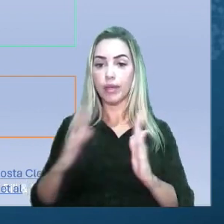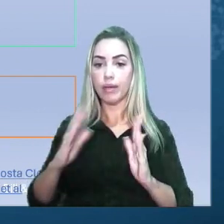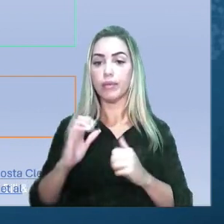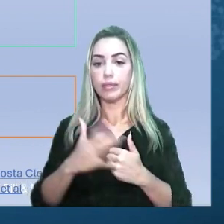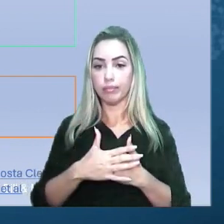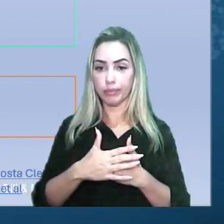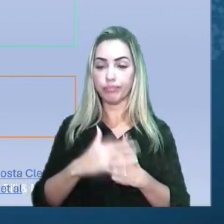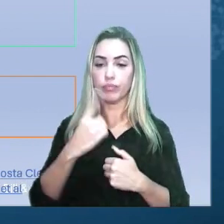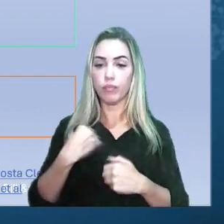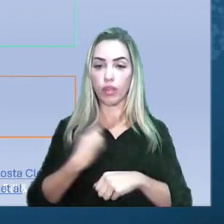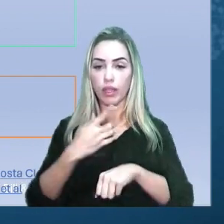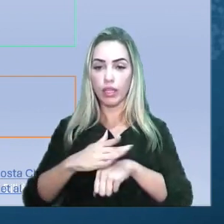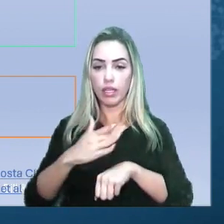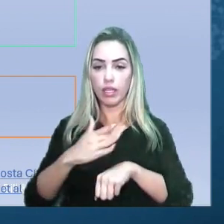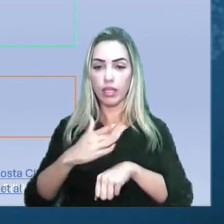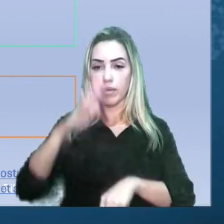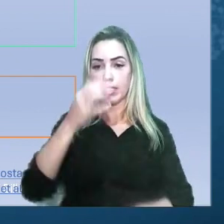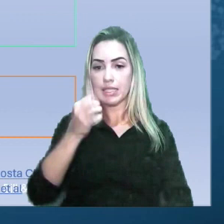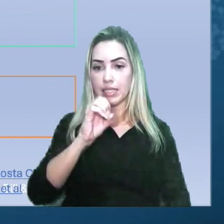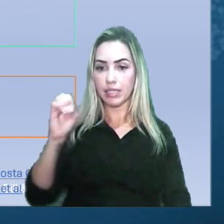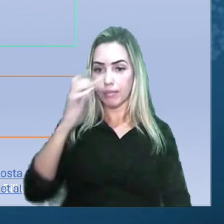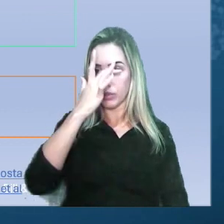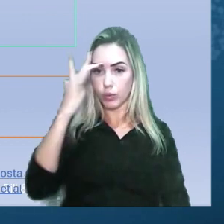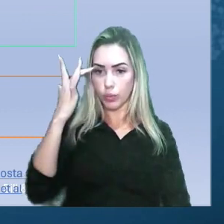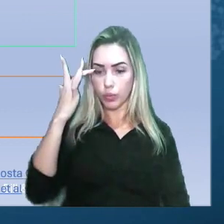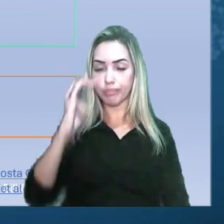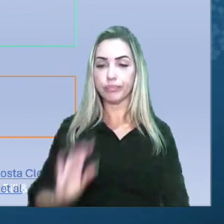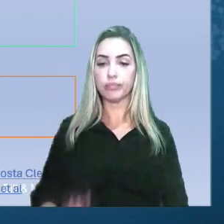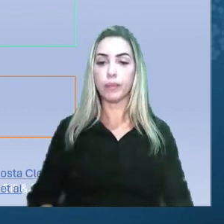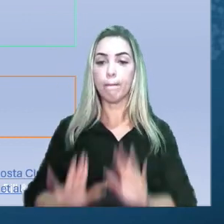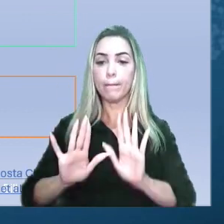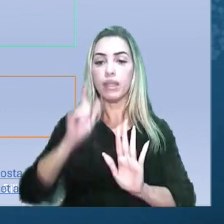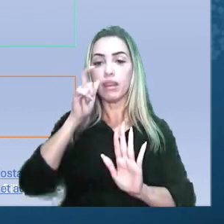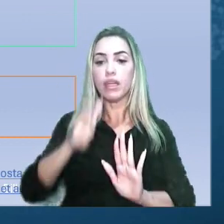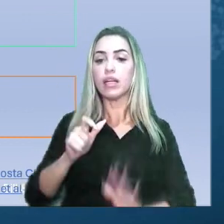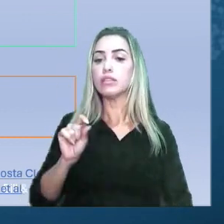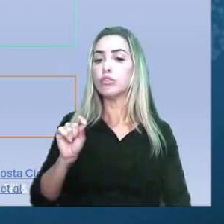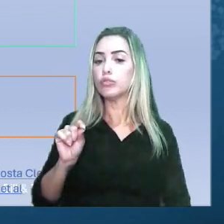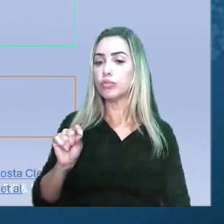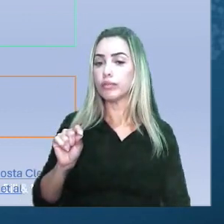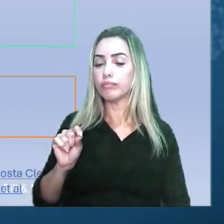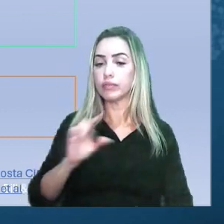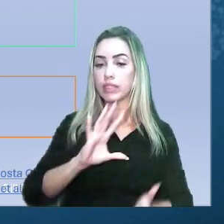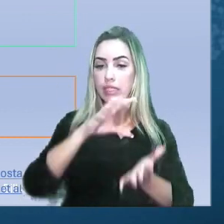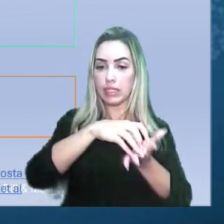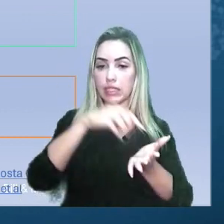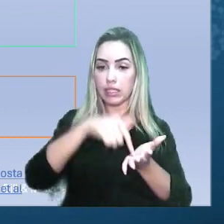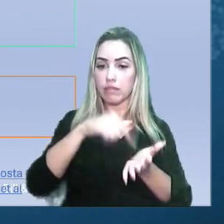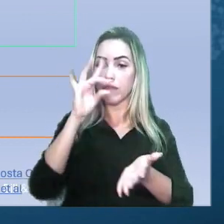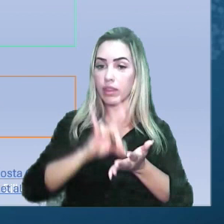treinamos mais de 600 pessoas, mas o interessante era centros que realmente pudessem